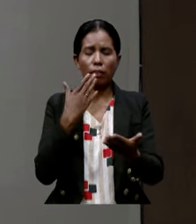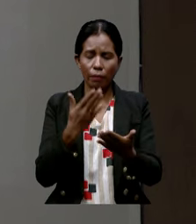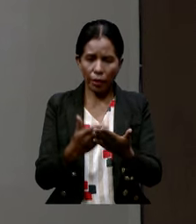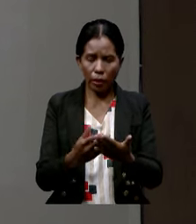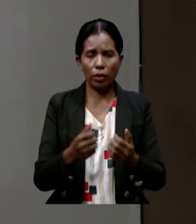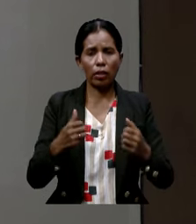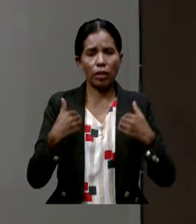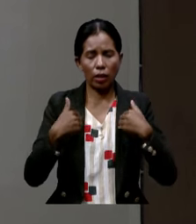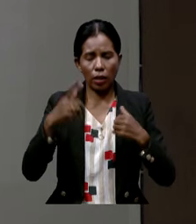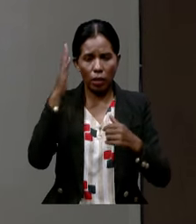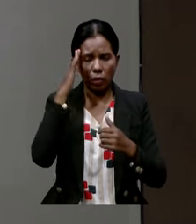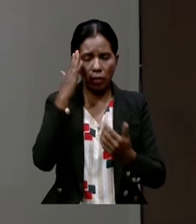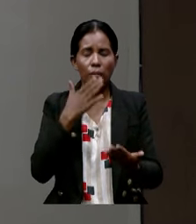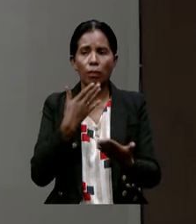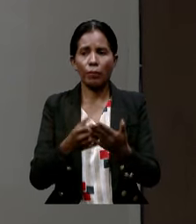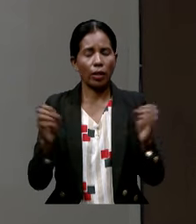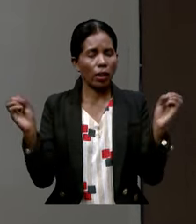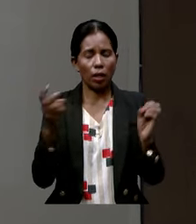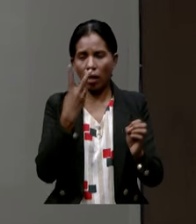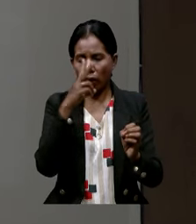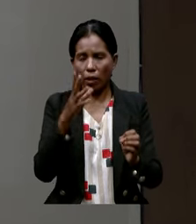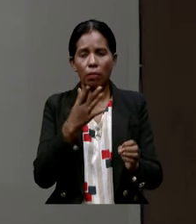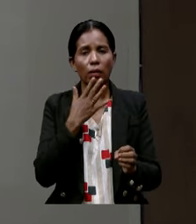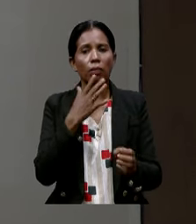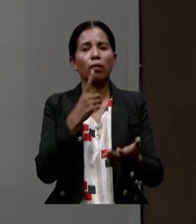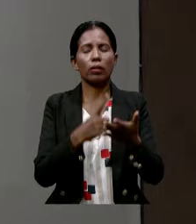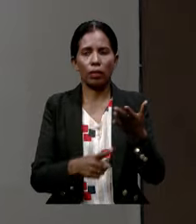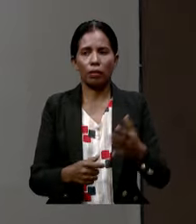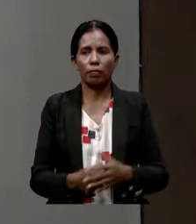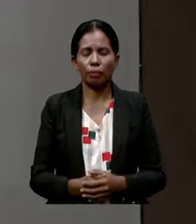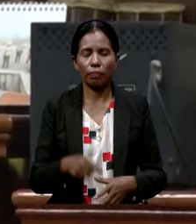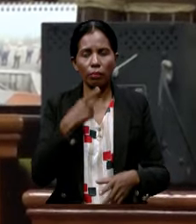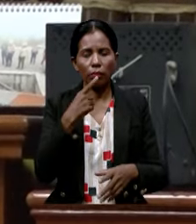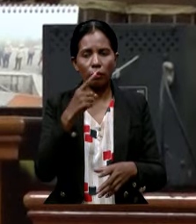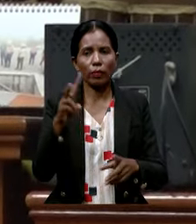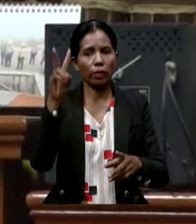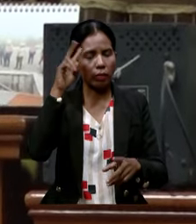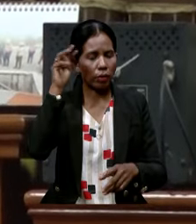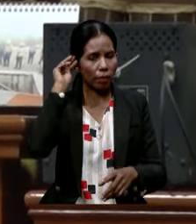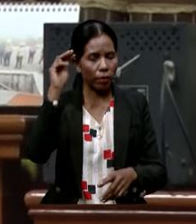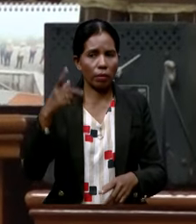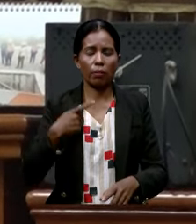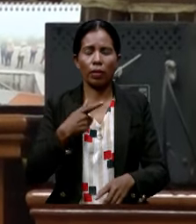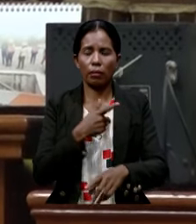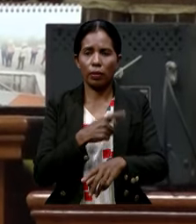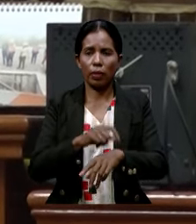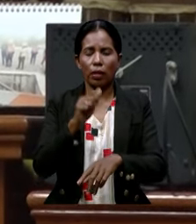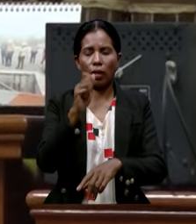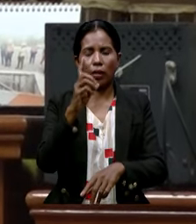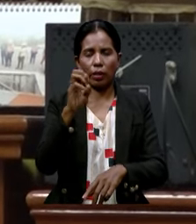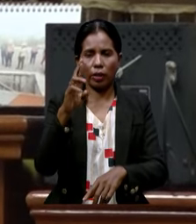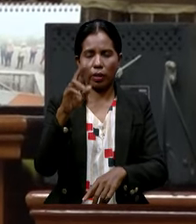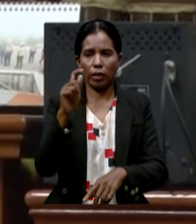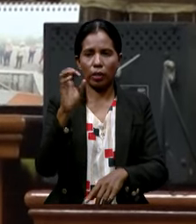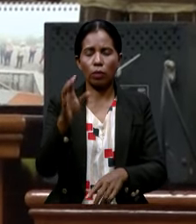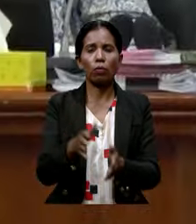paixão. La hare ba coro sai de dit. Hatam balamentação hirak ne vice ministro assunto parlamentar Aderi Tuhugo, husu